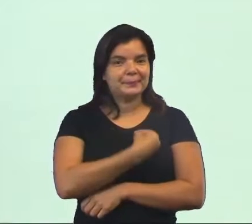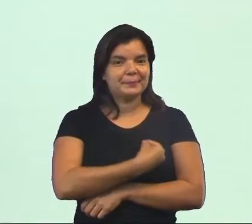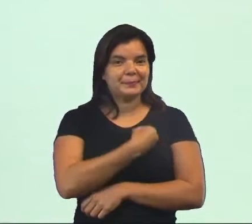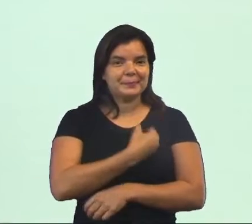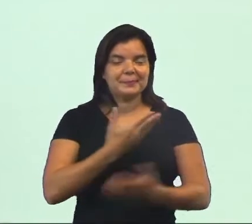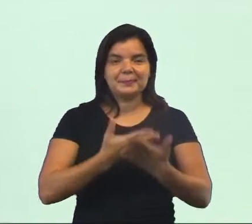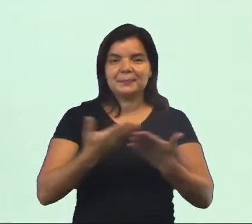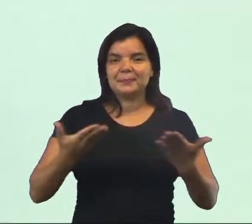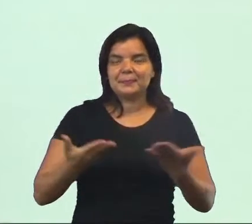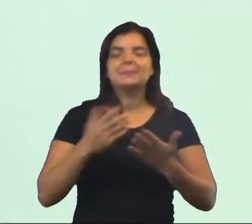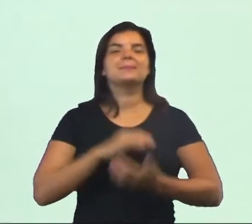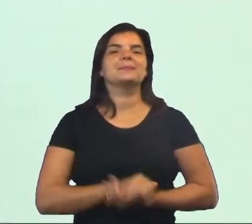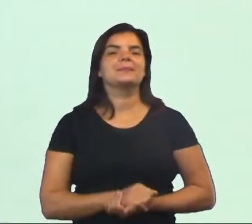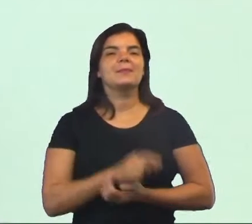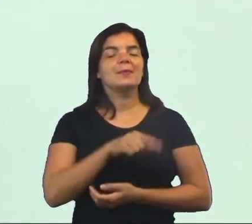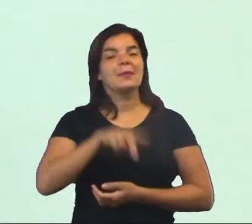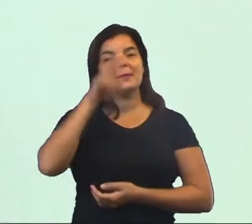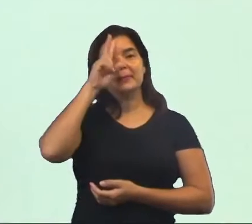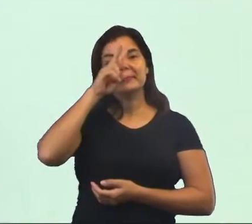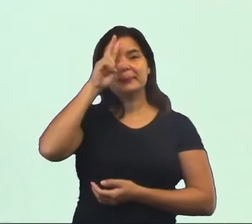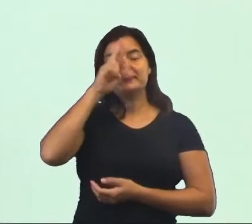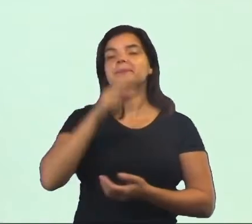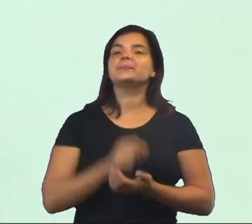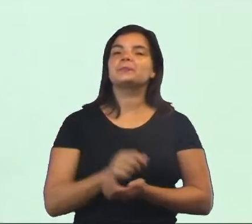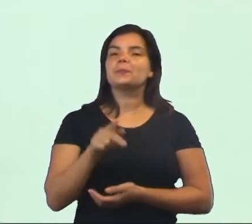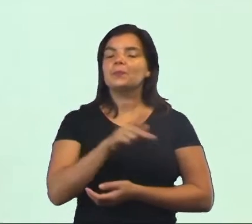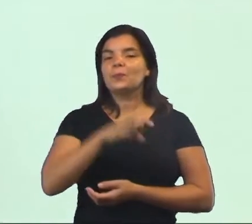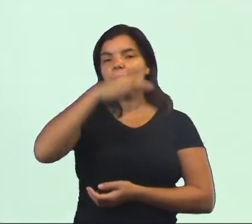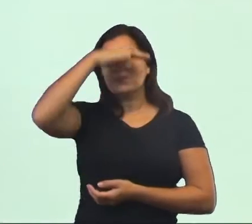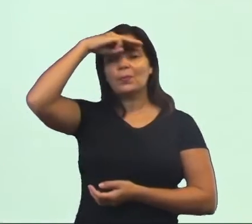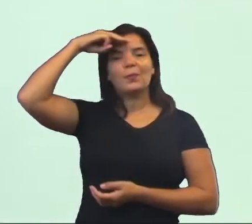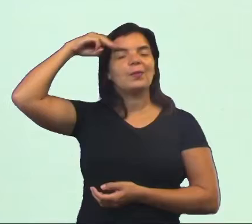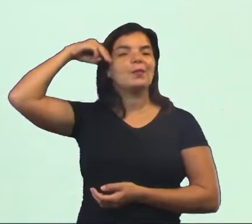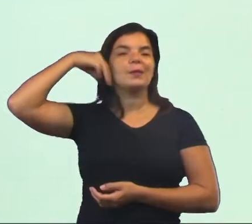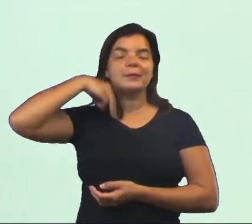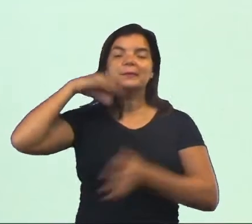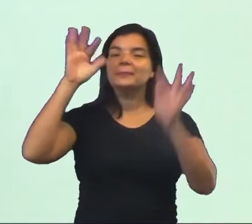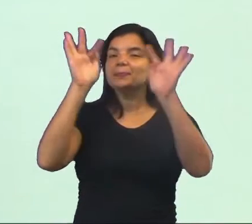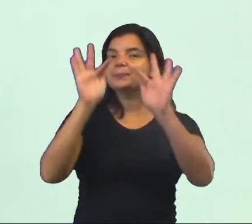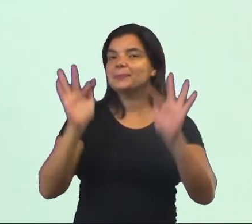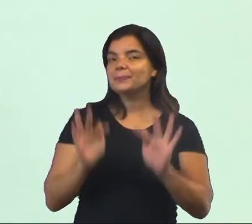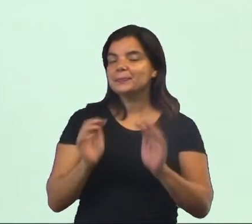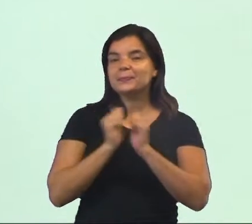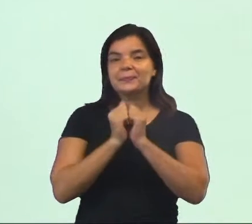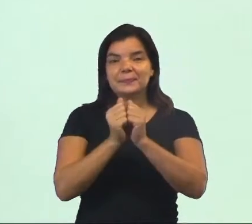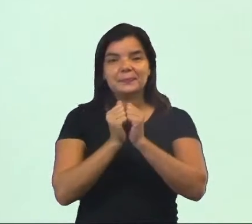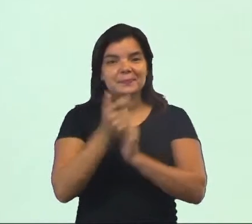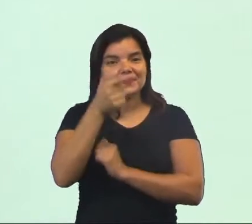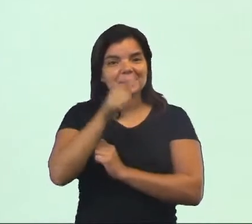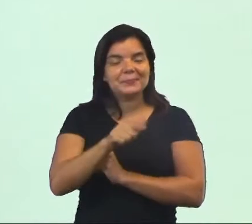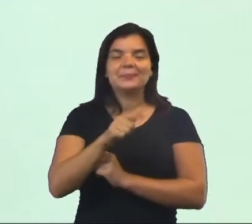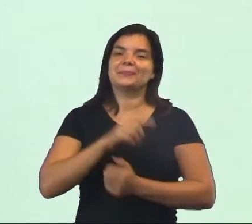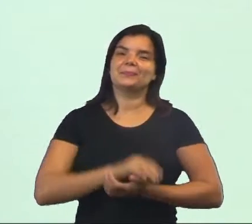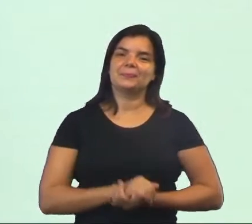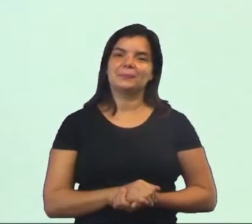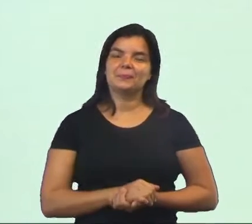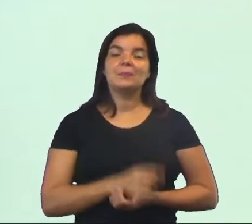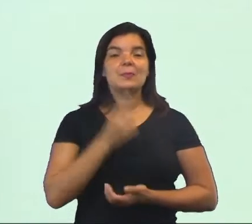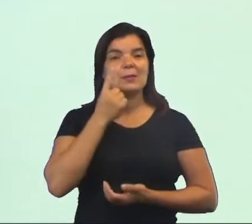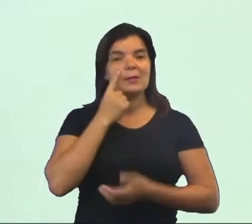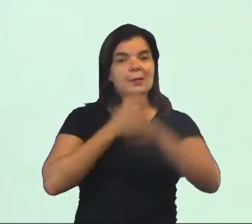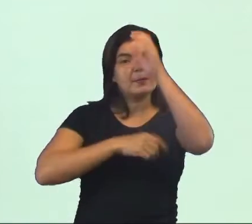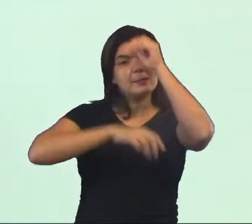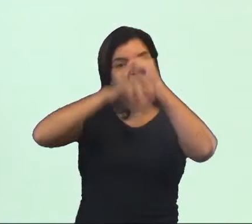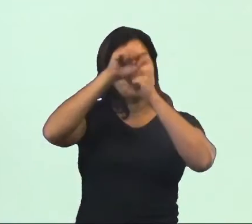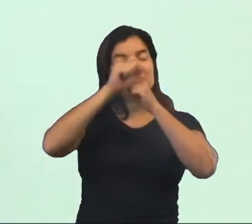aula de hoje. Quero te lembrar que sou a professora Marilane Moraes e estou feliz por estar aqui novamente com vocês. Vamos